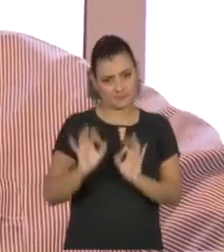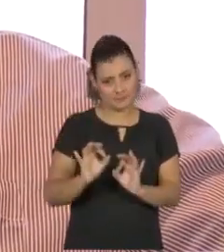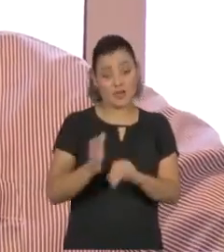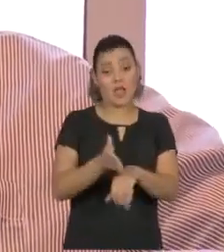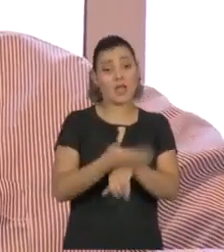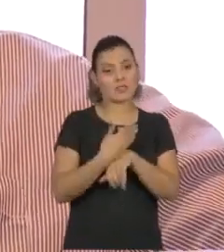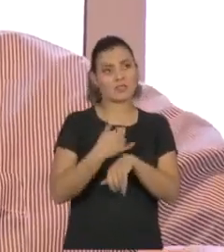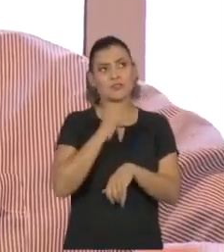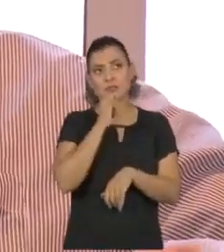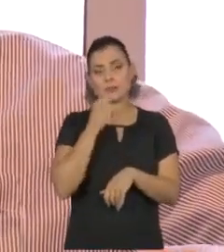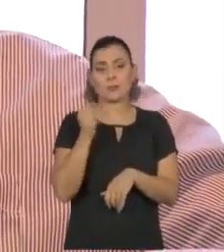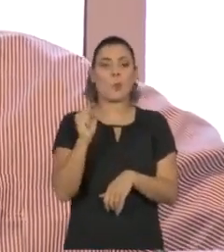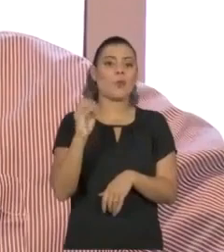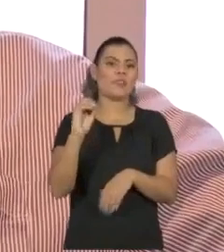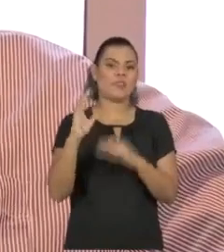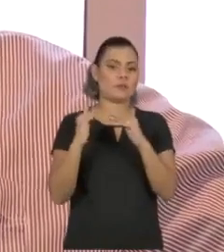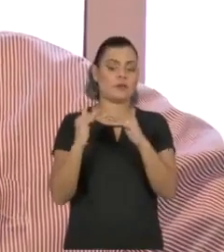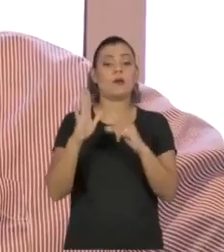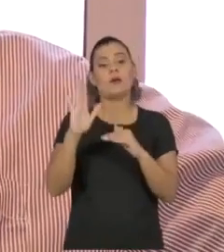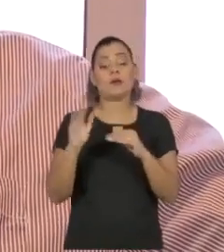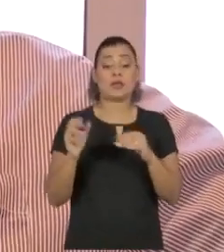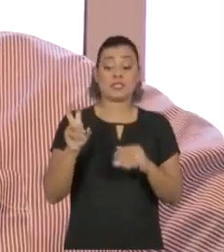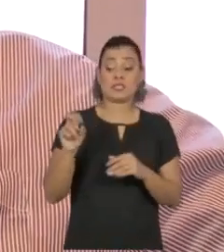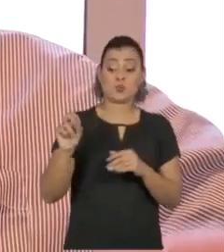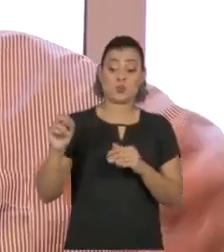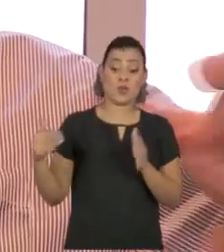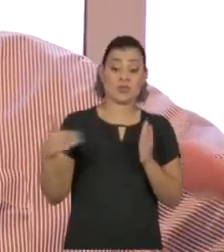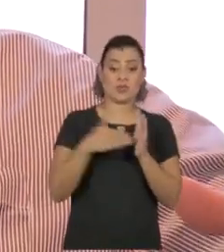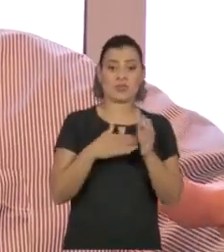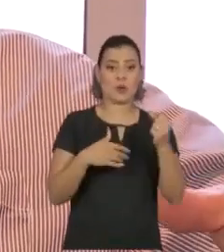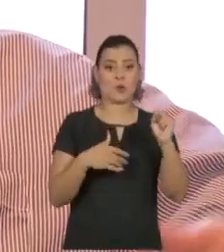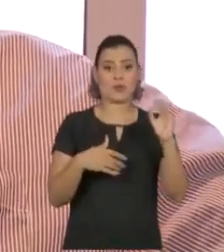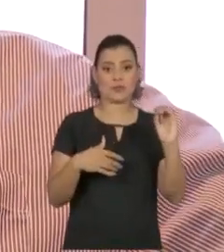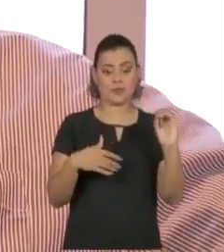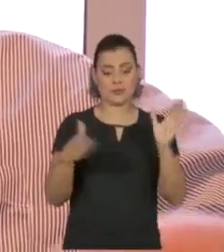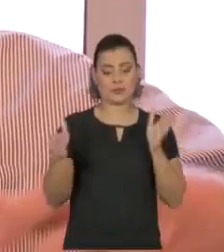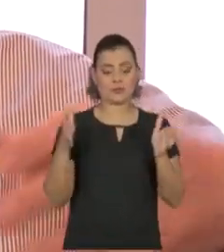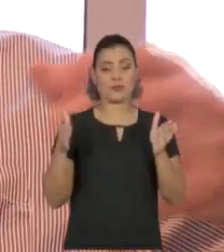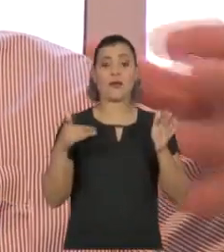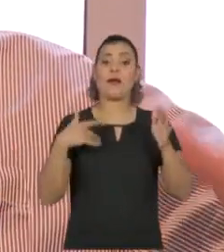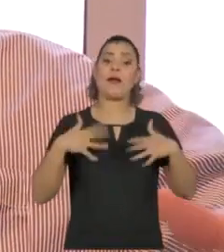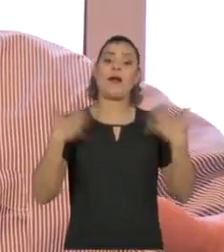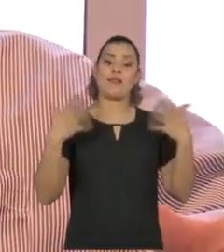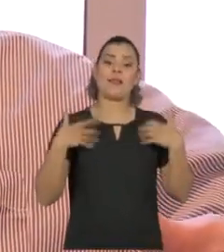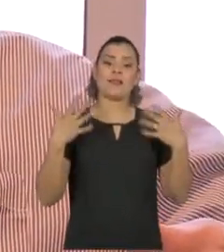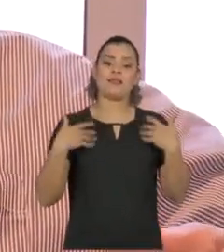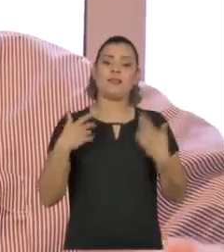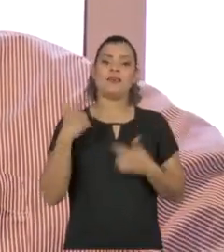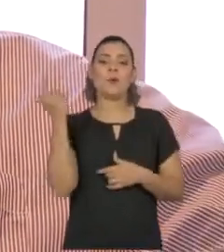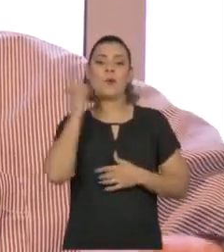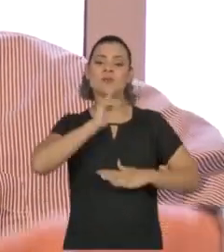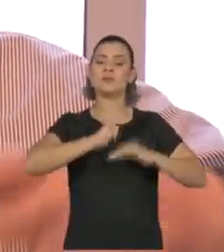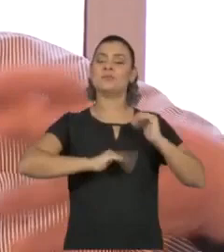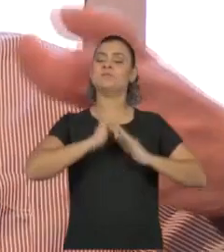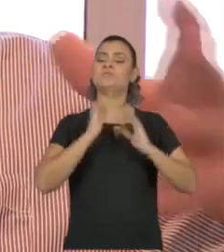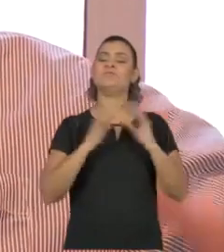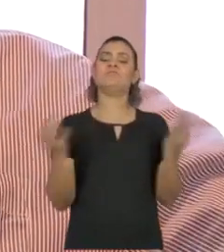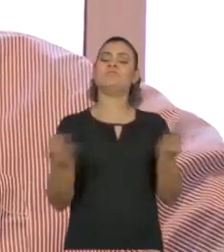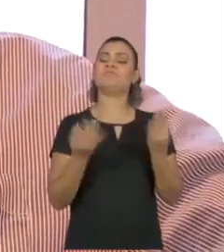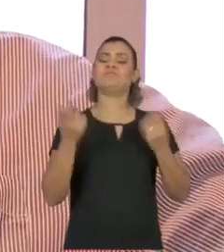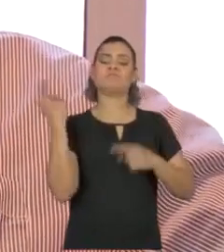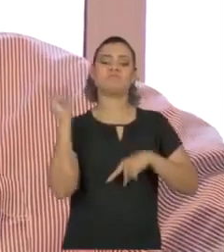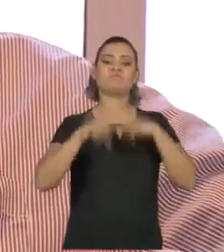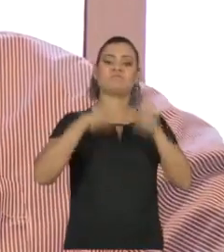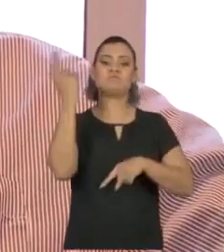dos 80, né? Dos 50 aos 80, alegria com a realização profissional, a